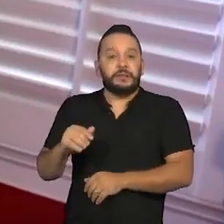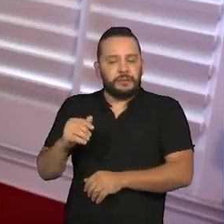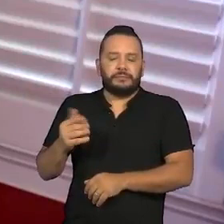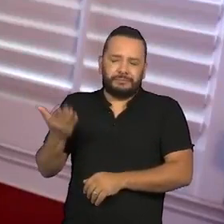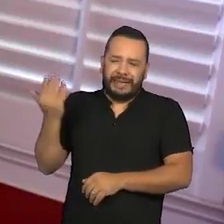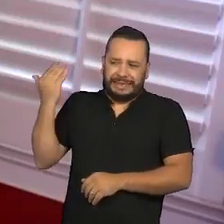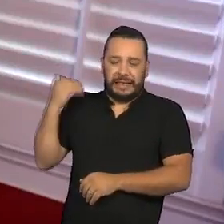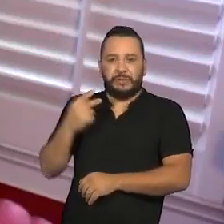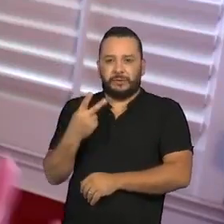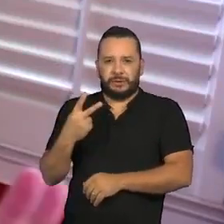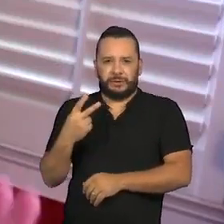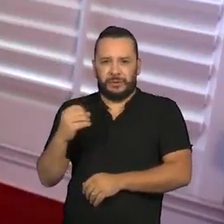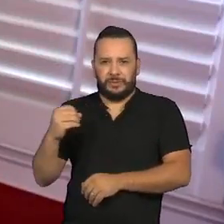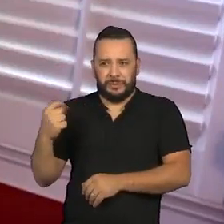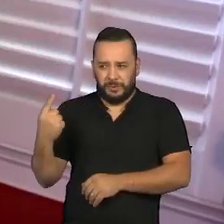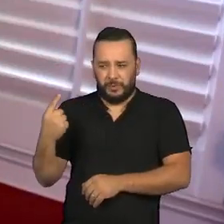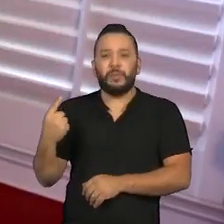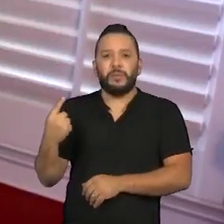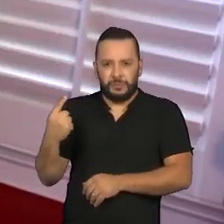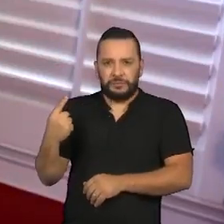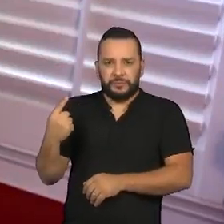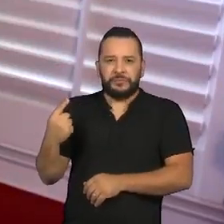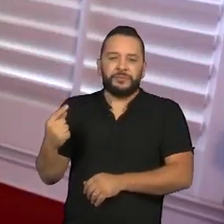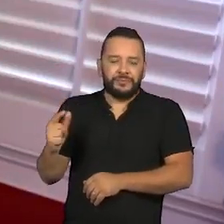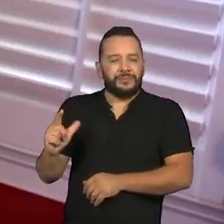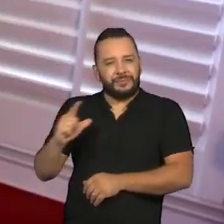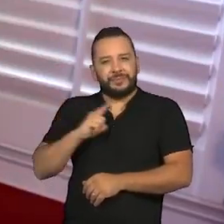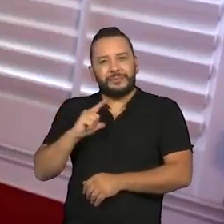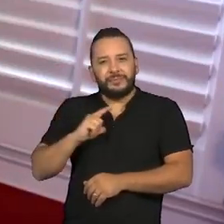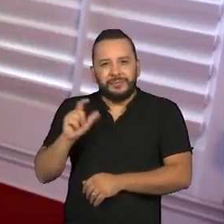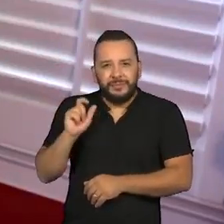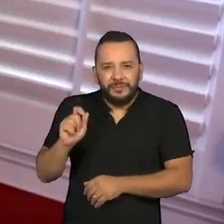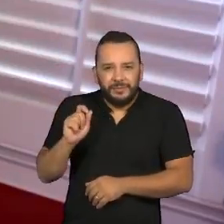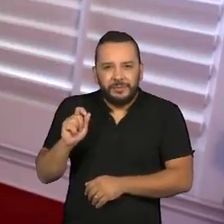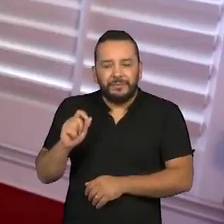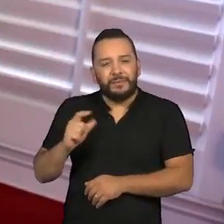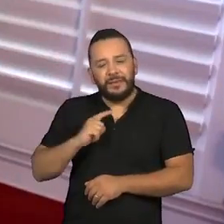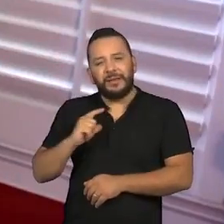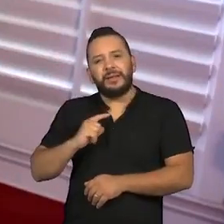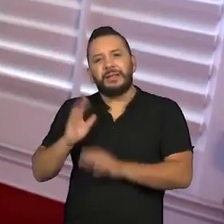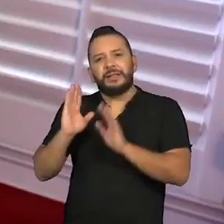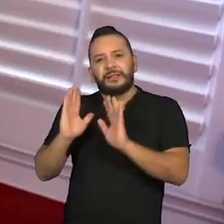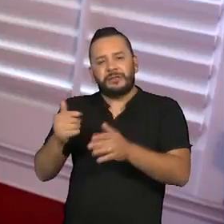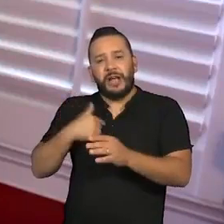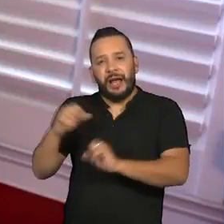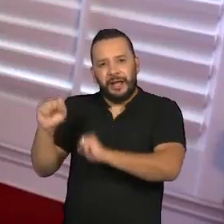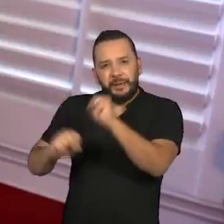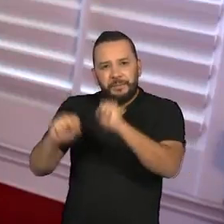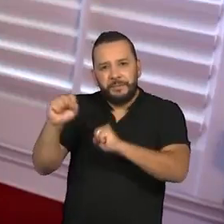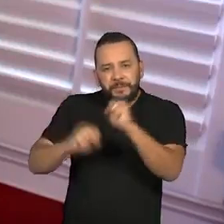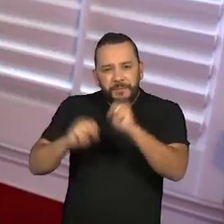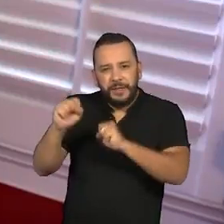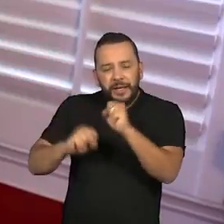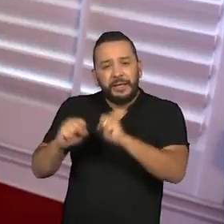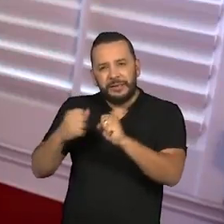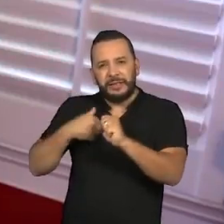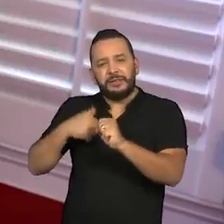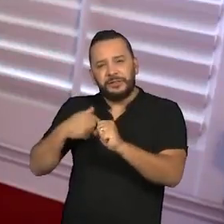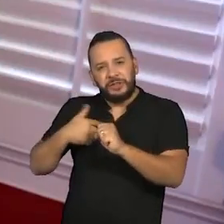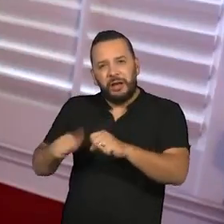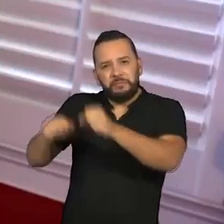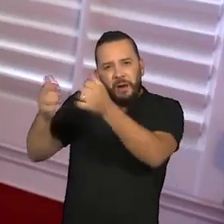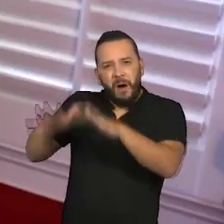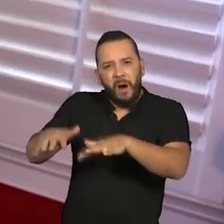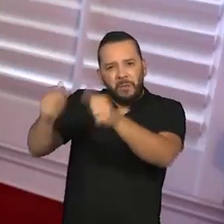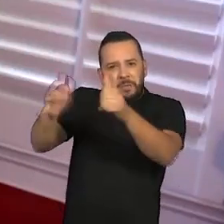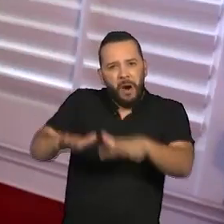2001, no estouro das bolhas de dot-com, né, das empresas de dot-com,